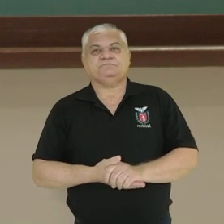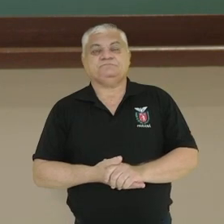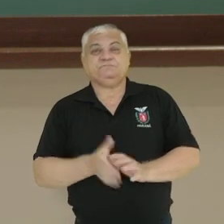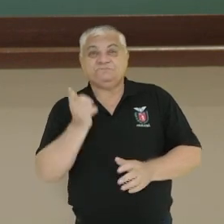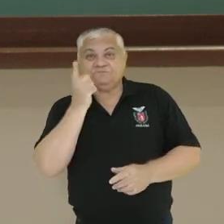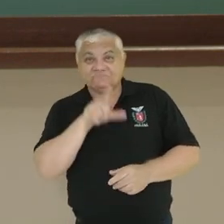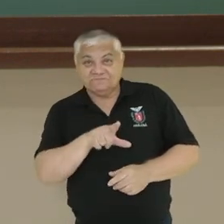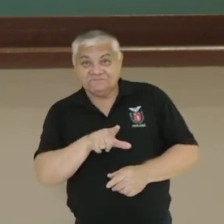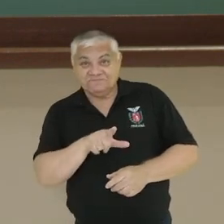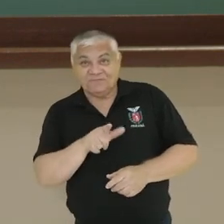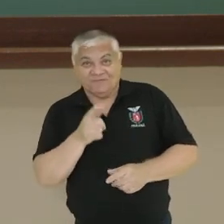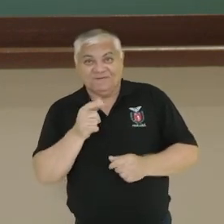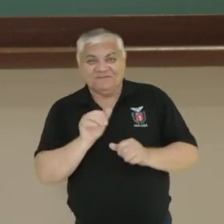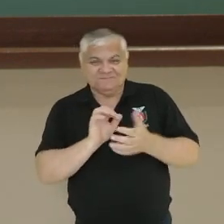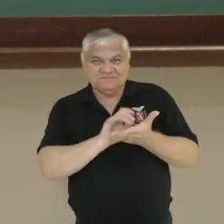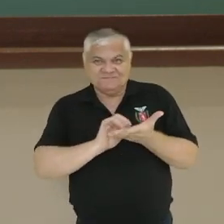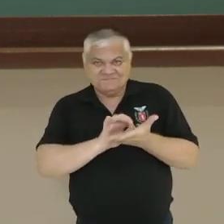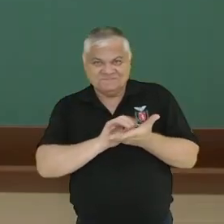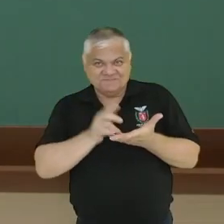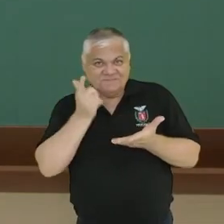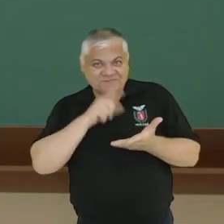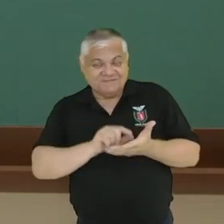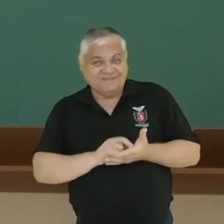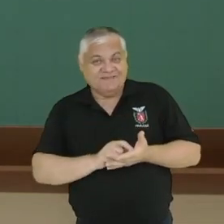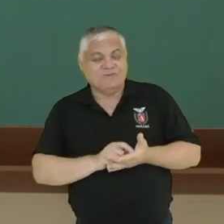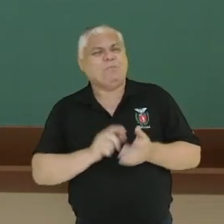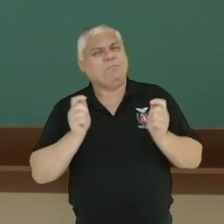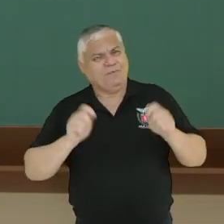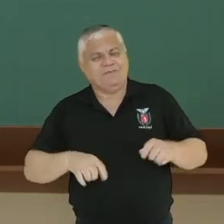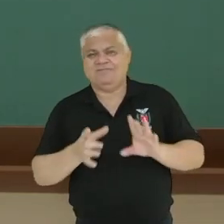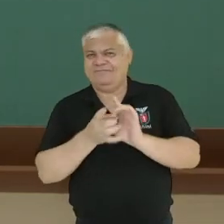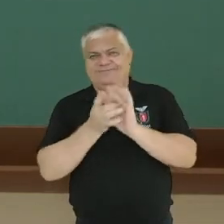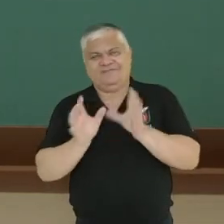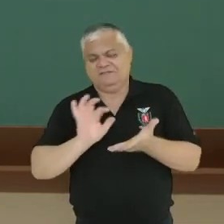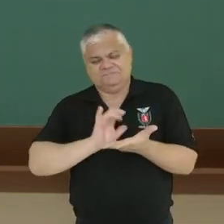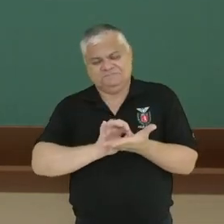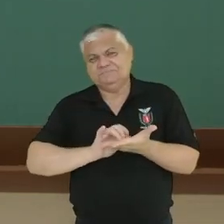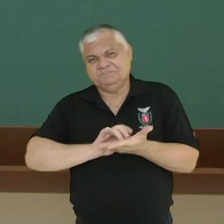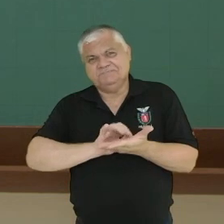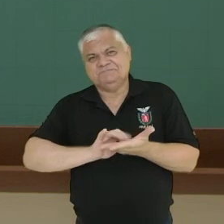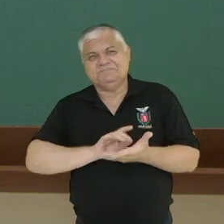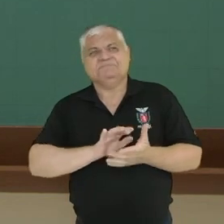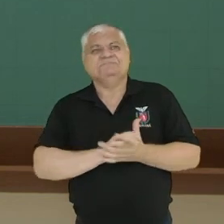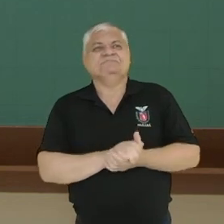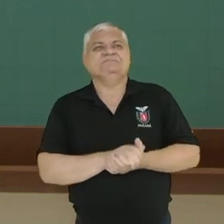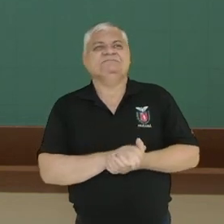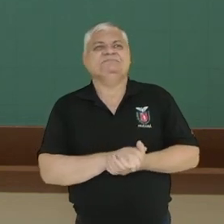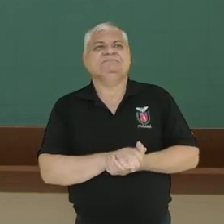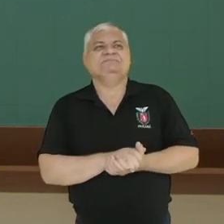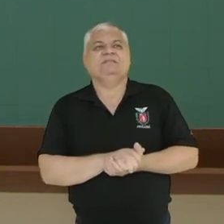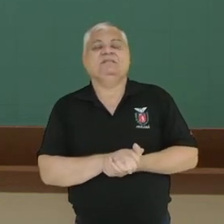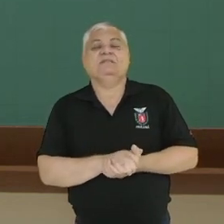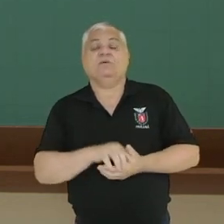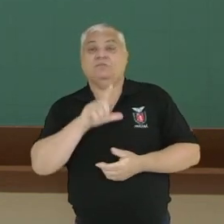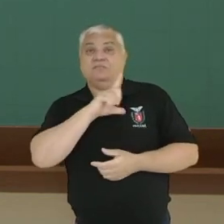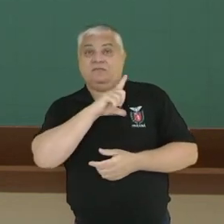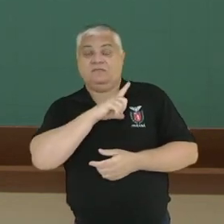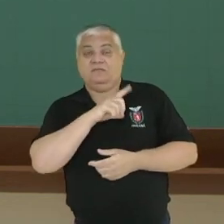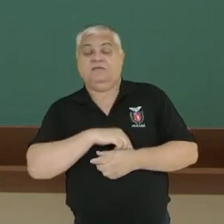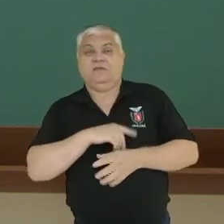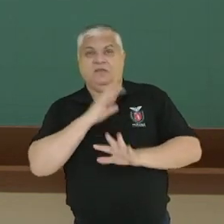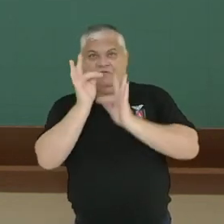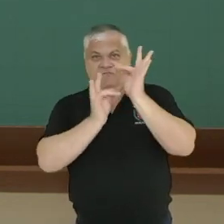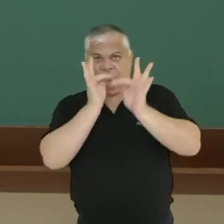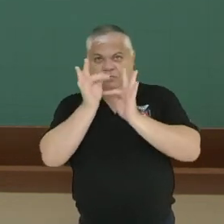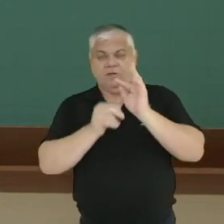E aí, pessoal, resolveram? Lembrando que vocês poderiam usar a calculadora aqui, né? Então, nós temos a